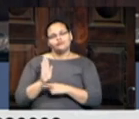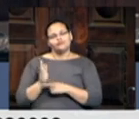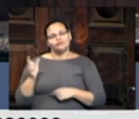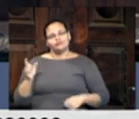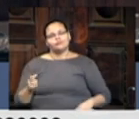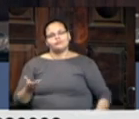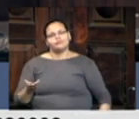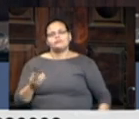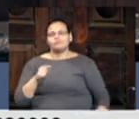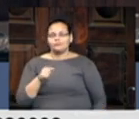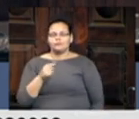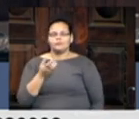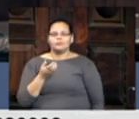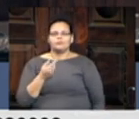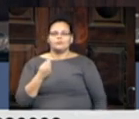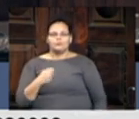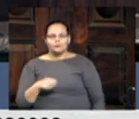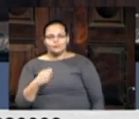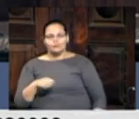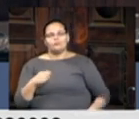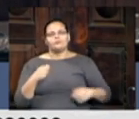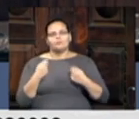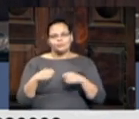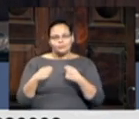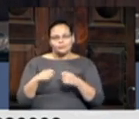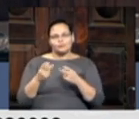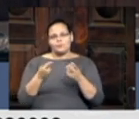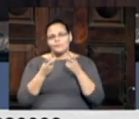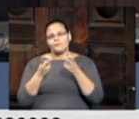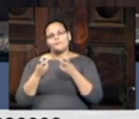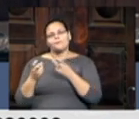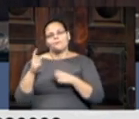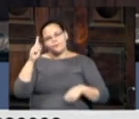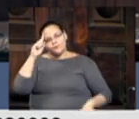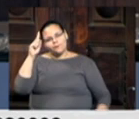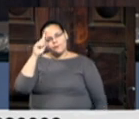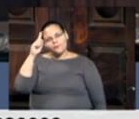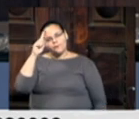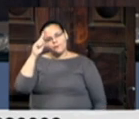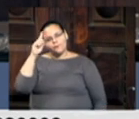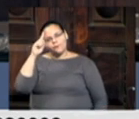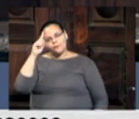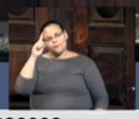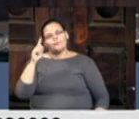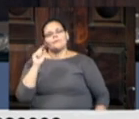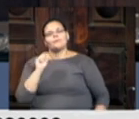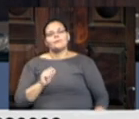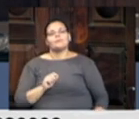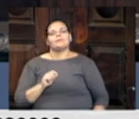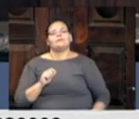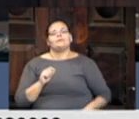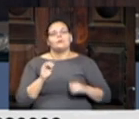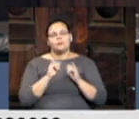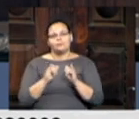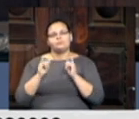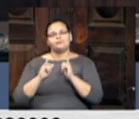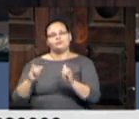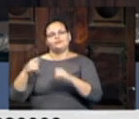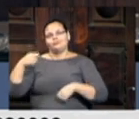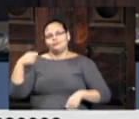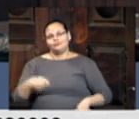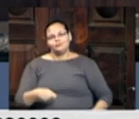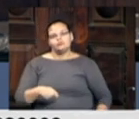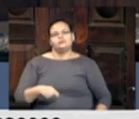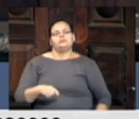aquela questão de você perceber no dia a dia uma campanha dura, uma campanha sórdida,